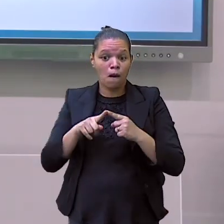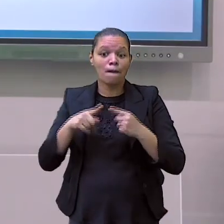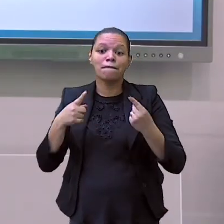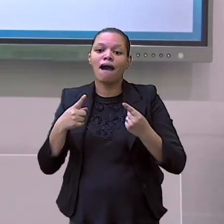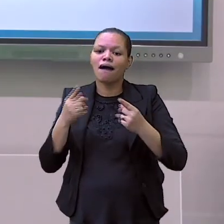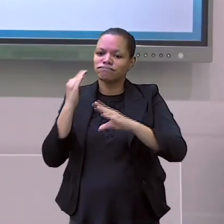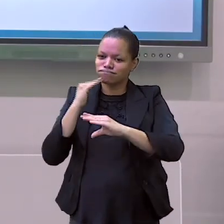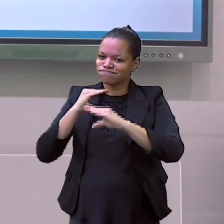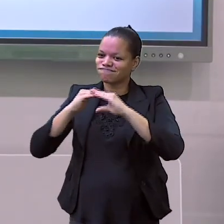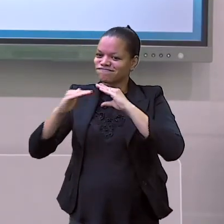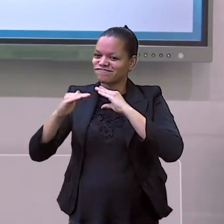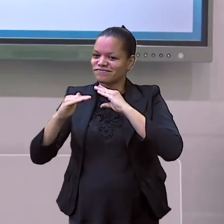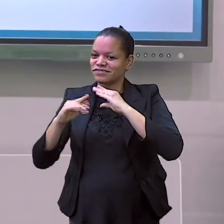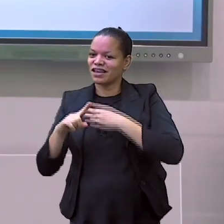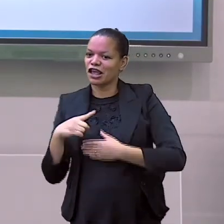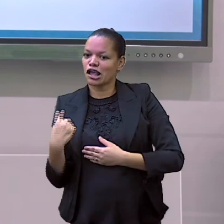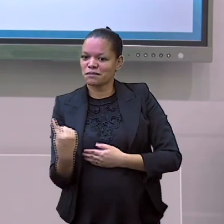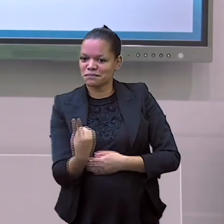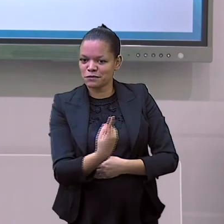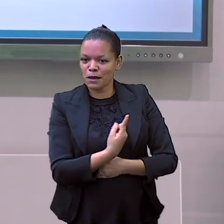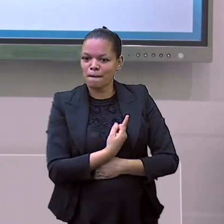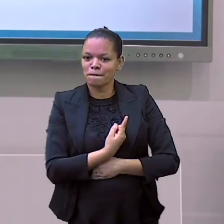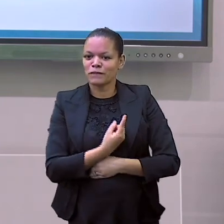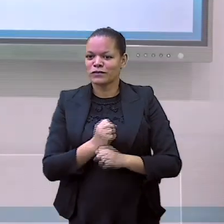já estou curiosa para saber.